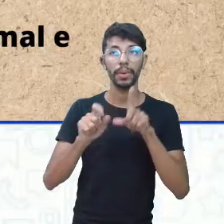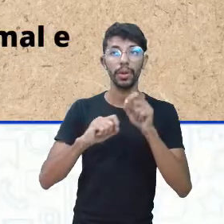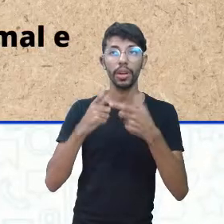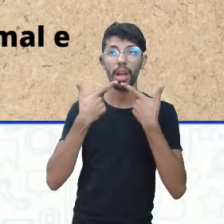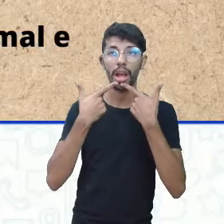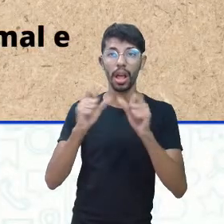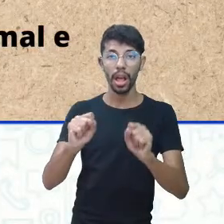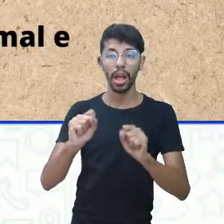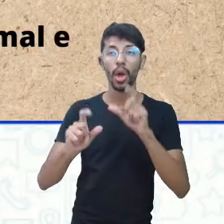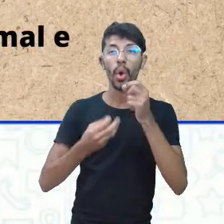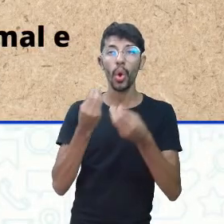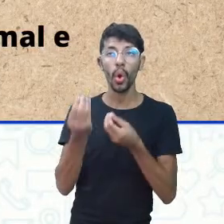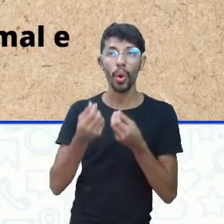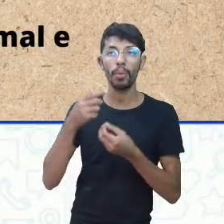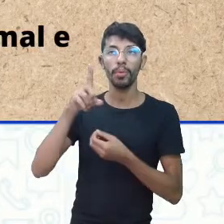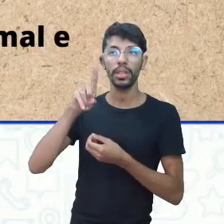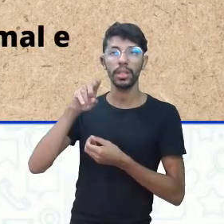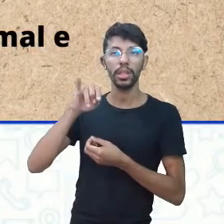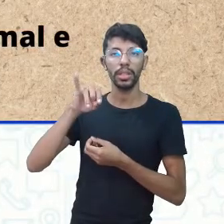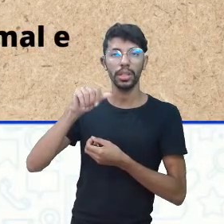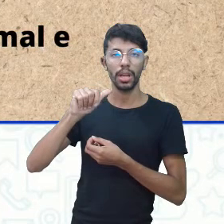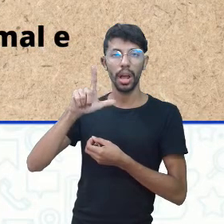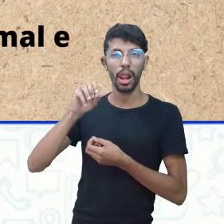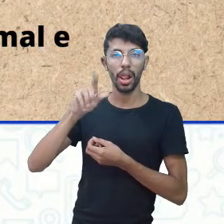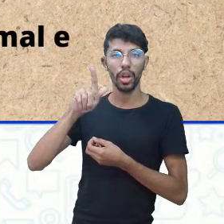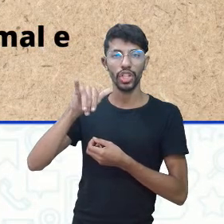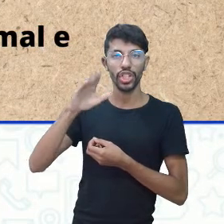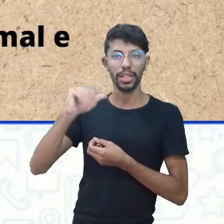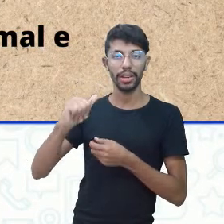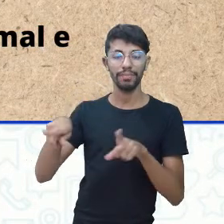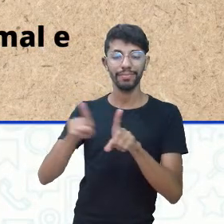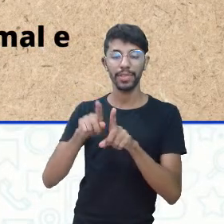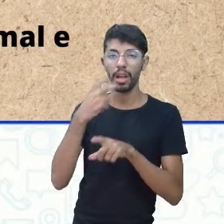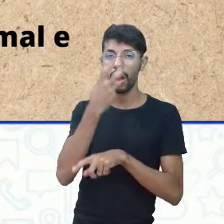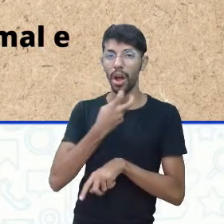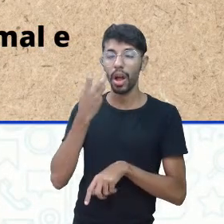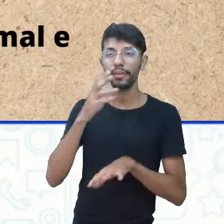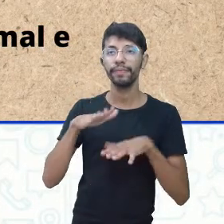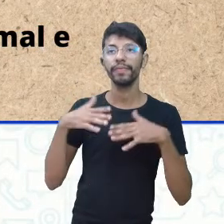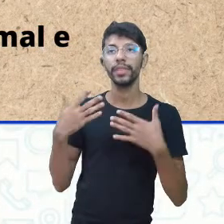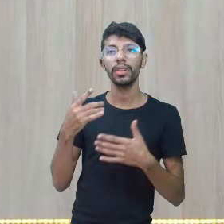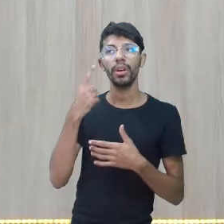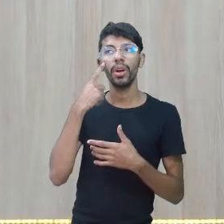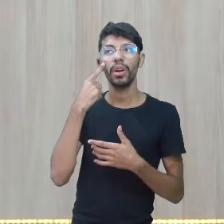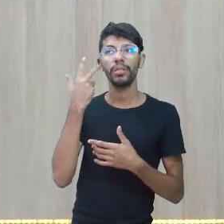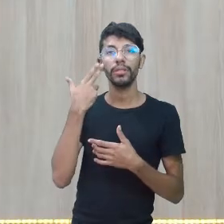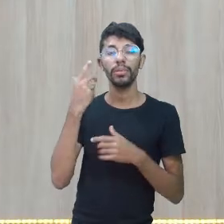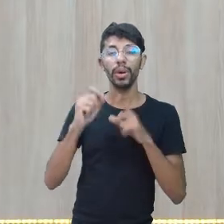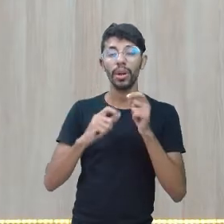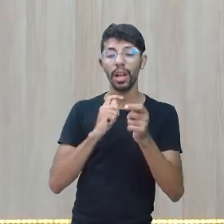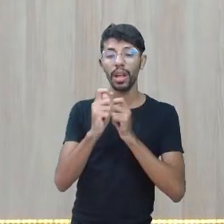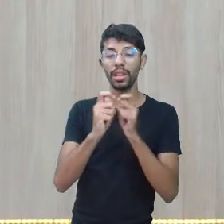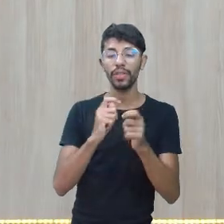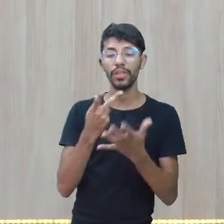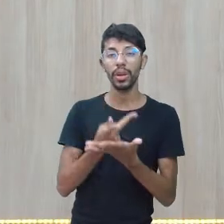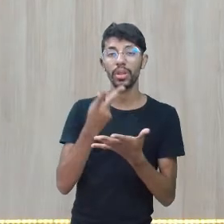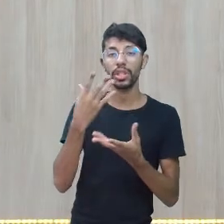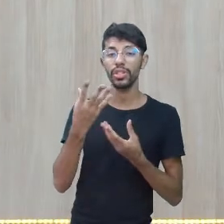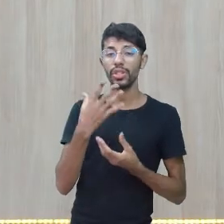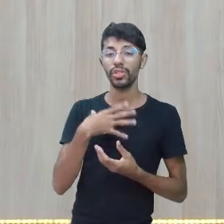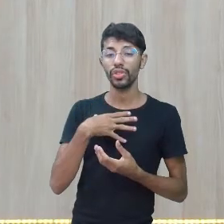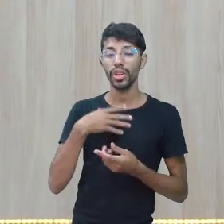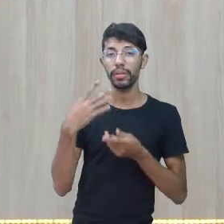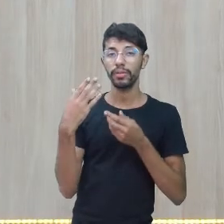dialógica e oral, ou seja, normalmente as entrevistas acontecem de forma oral, ou seja, duas pessoas